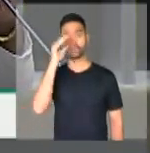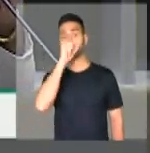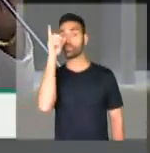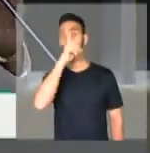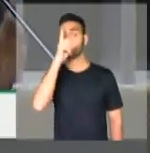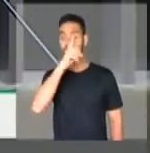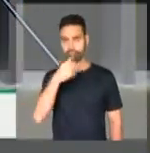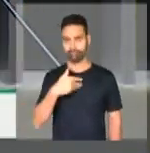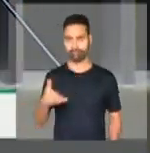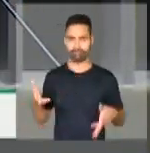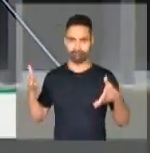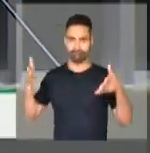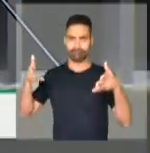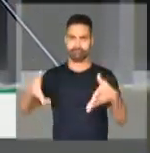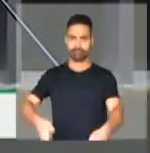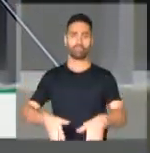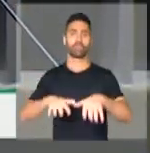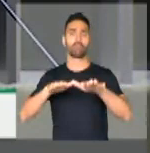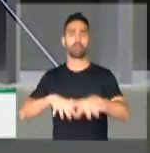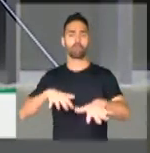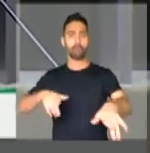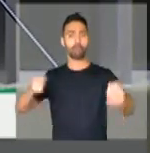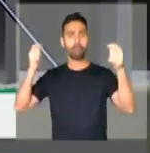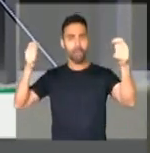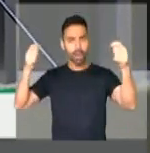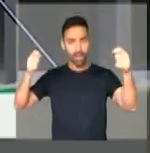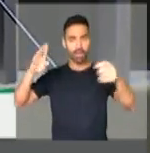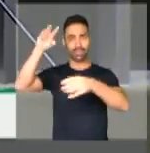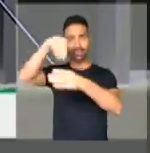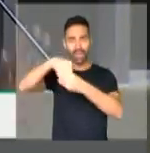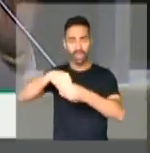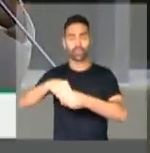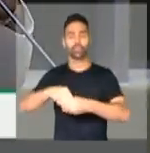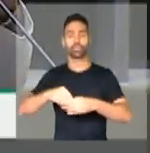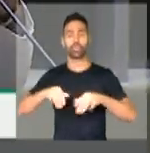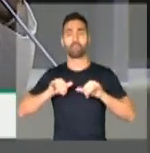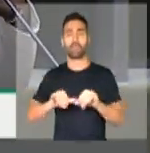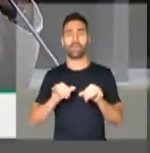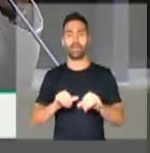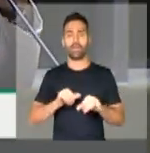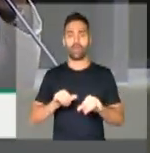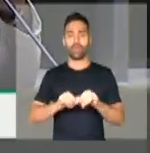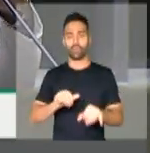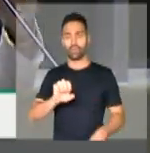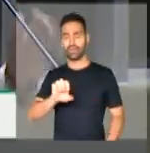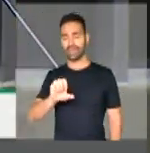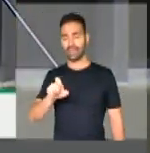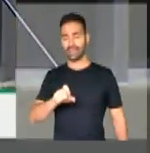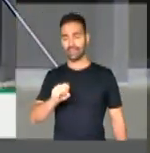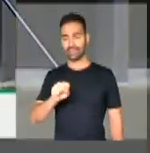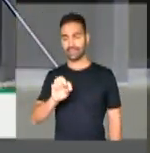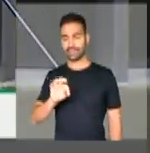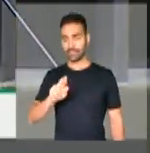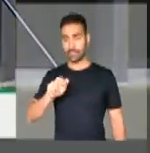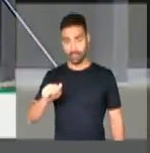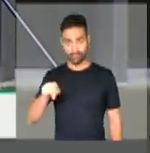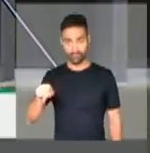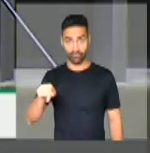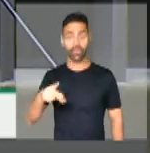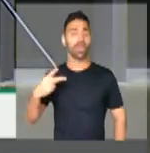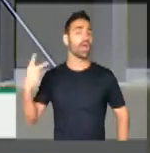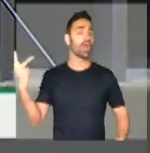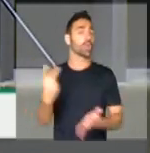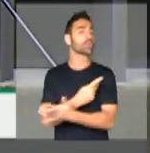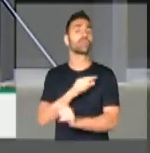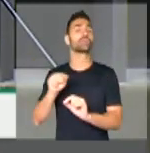da manifestação lá no supermercado Extra, aquele supermercado onde foi